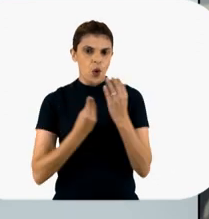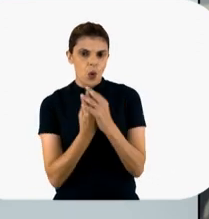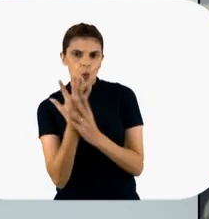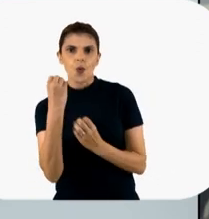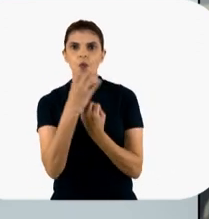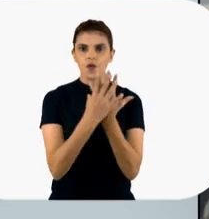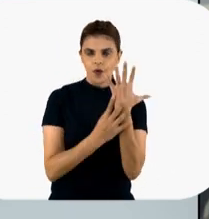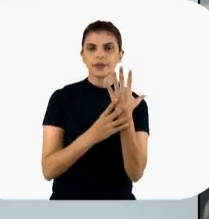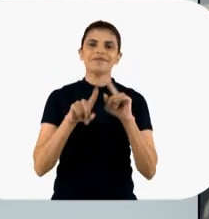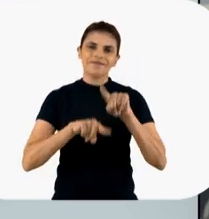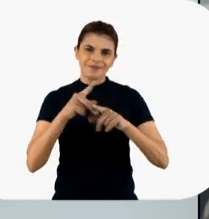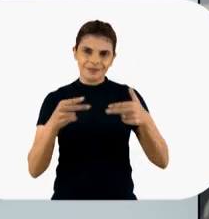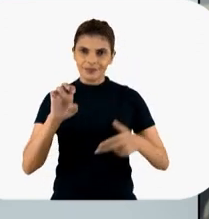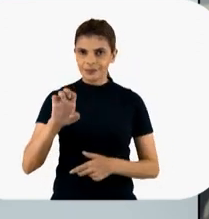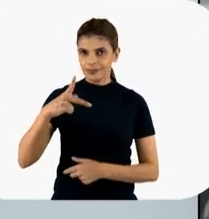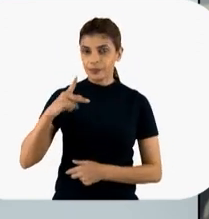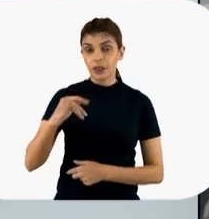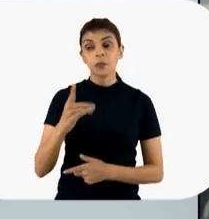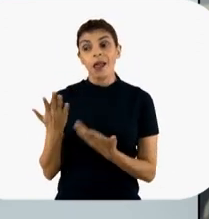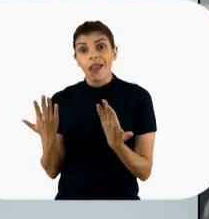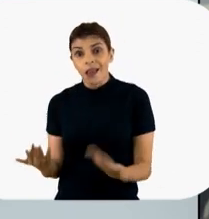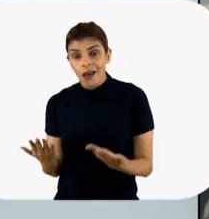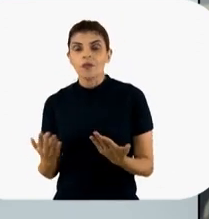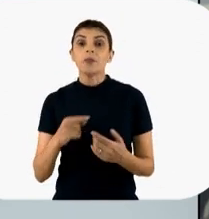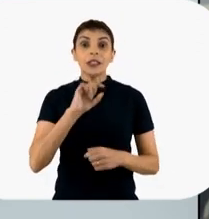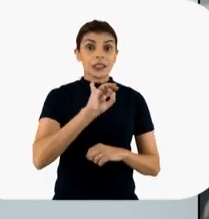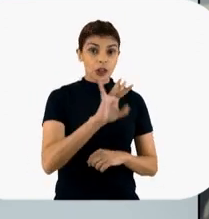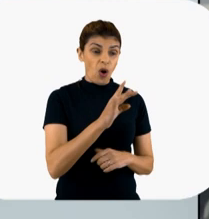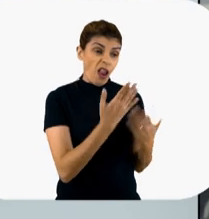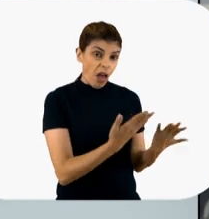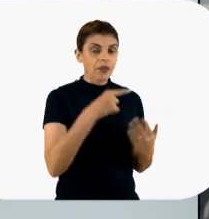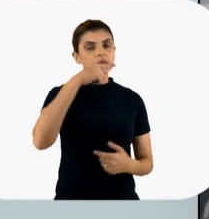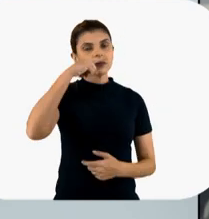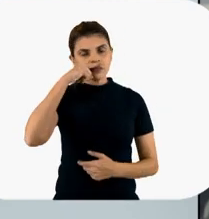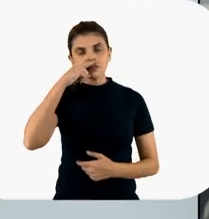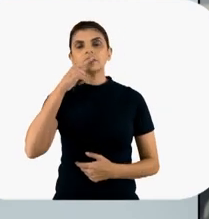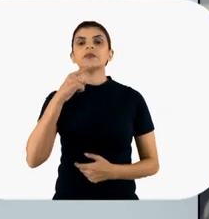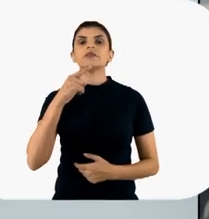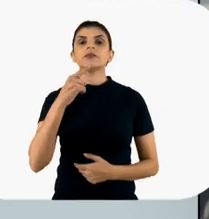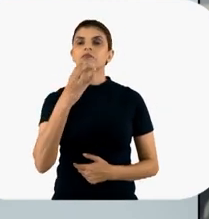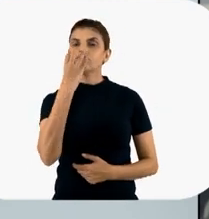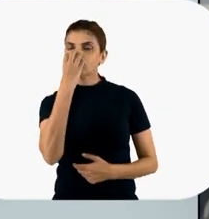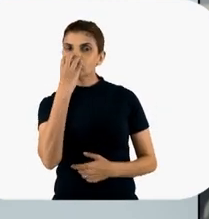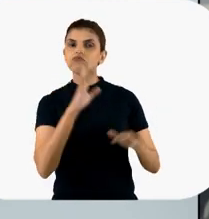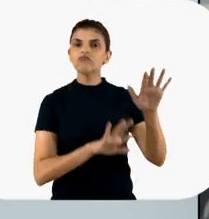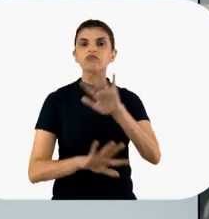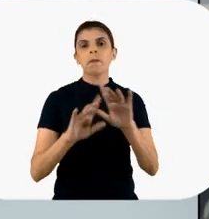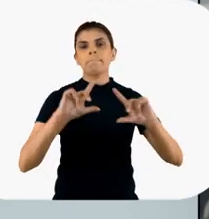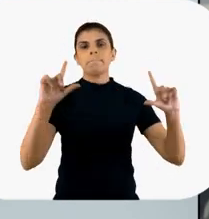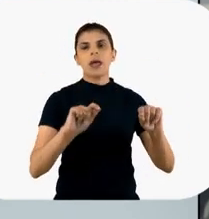claro. Então, essas são opções. Para casos mais leves, catéter nasal, máscara de oxigênio